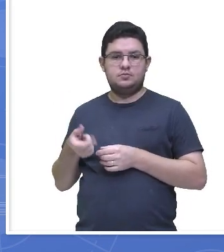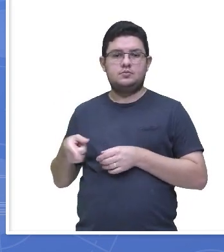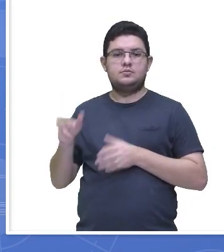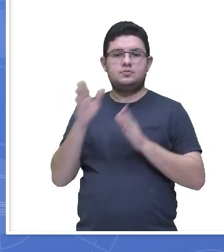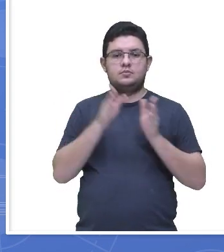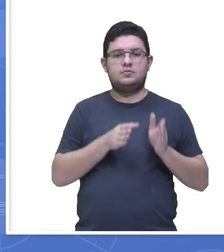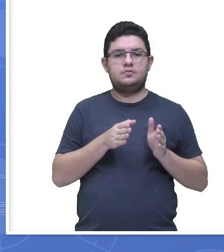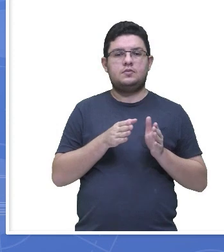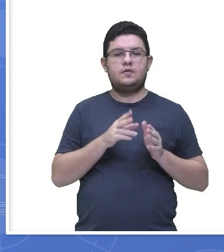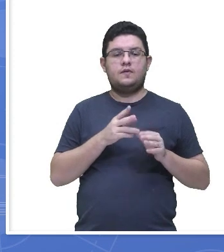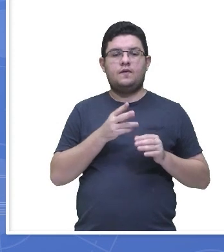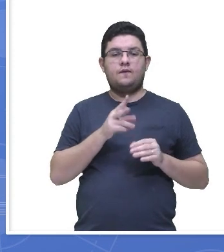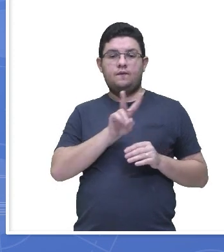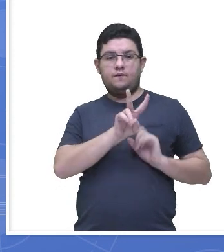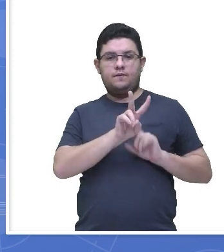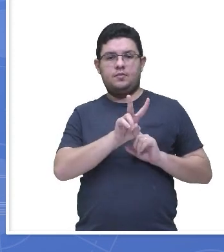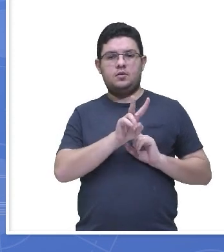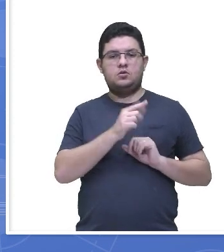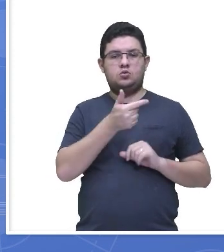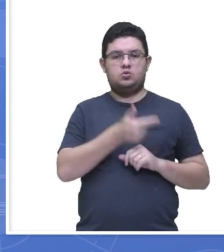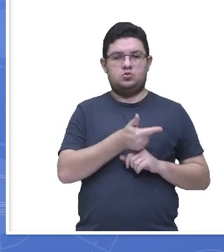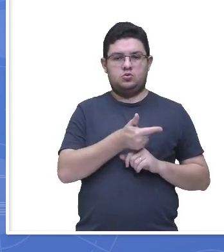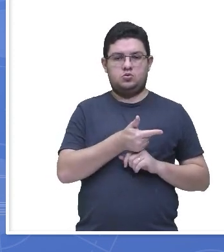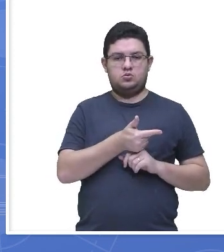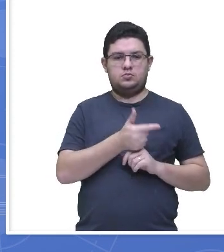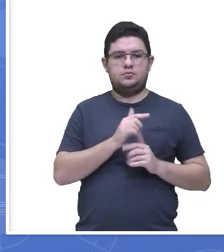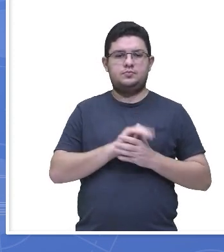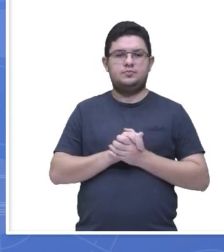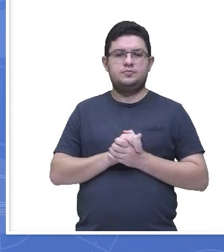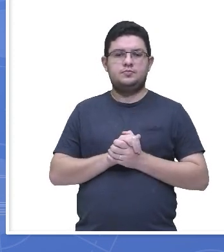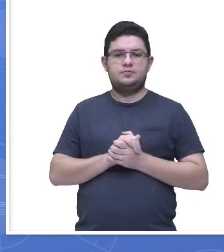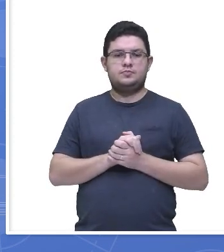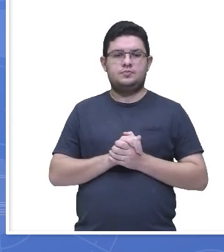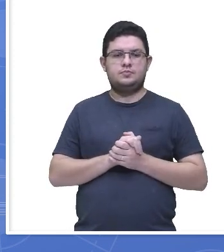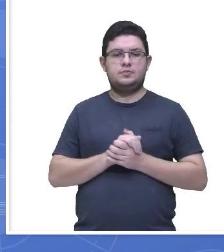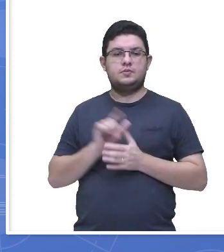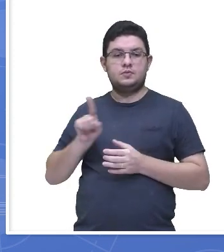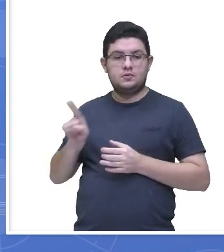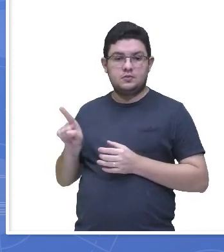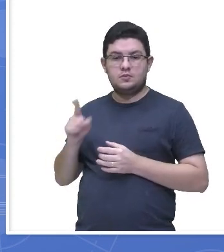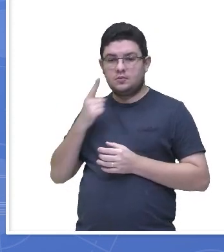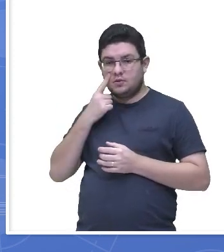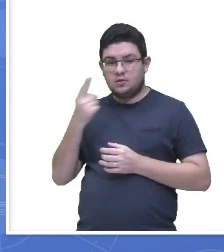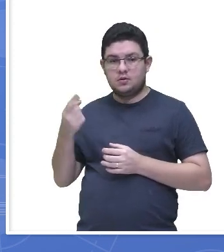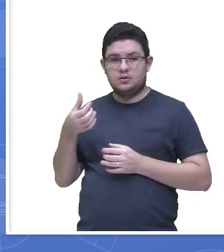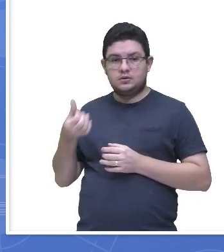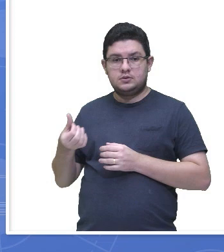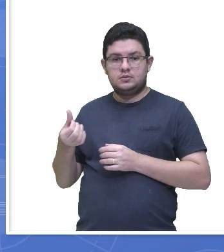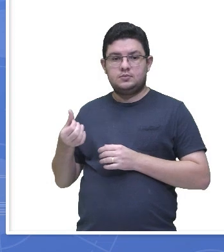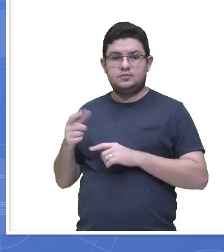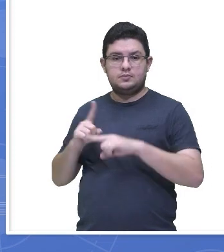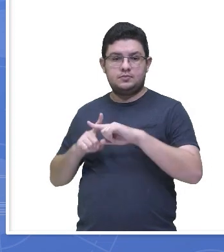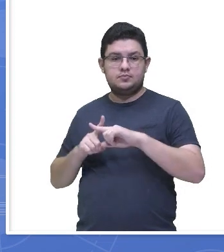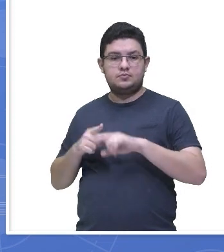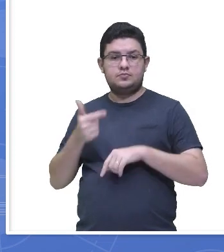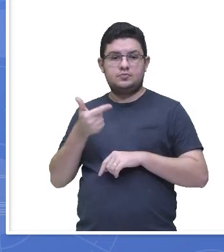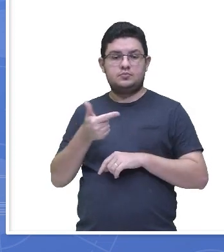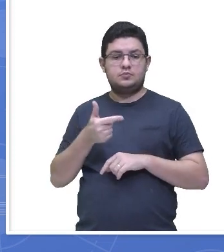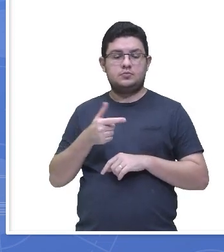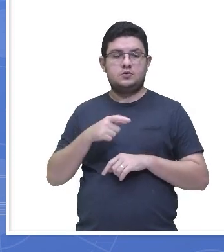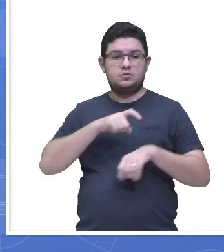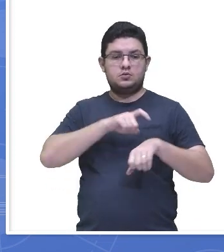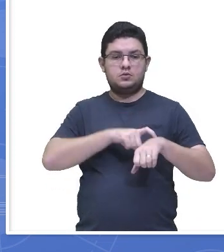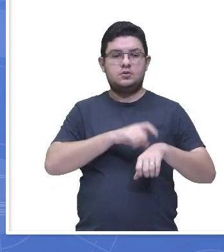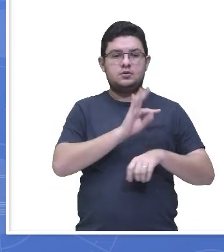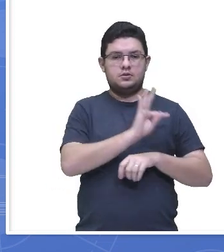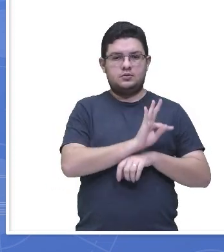coloco 2. Então, a função fica S igual a 6 mais 2t. E é a resposta aí do nosso exemplo